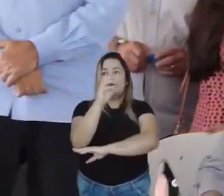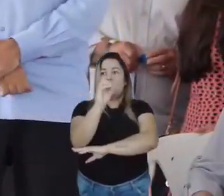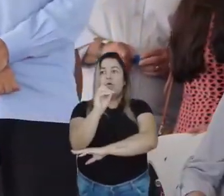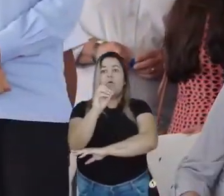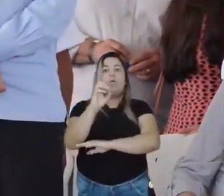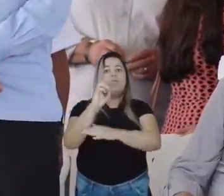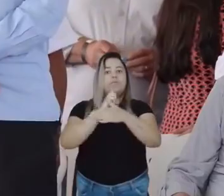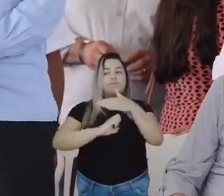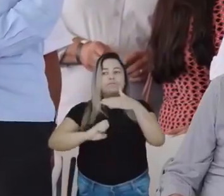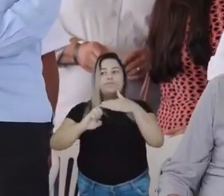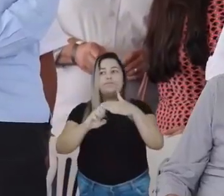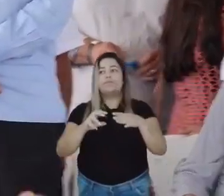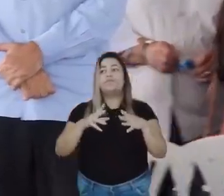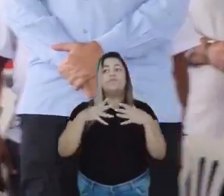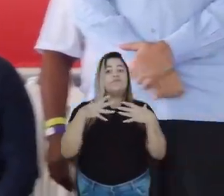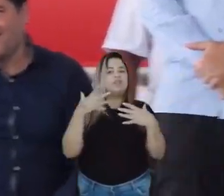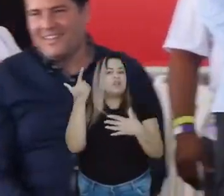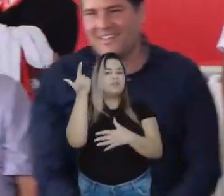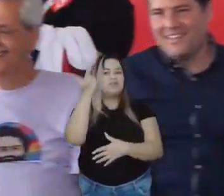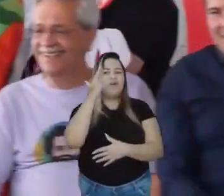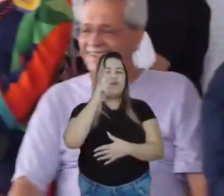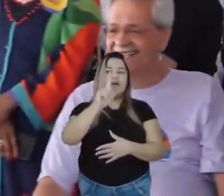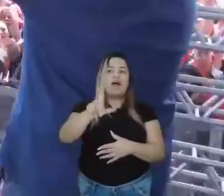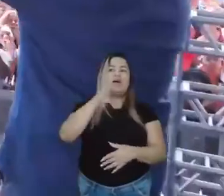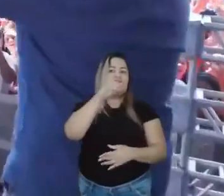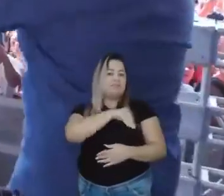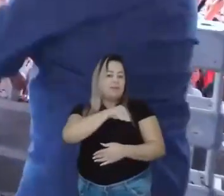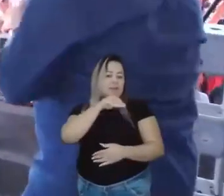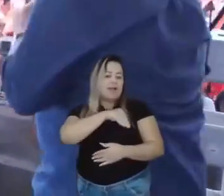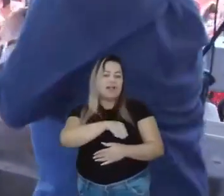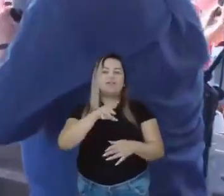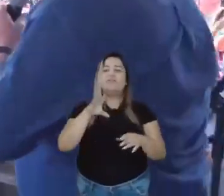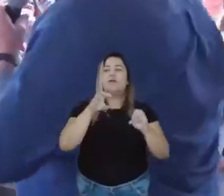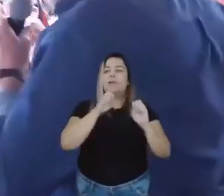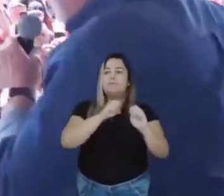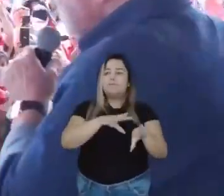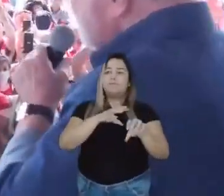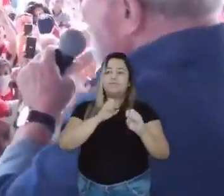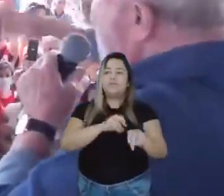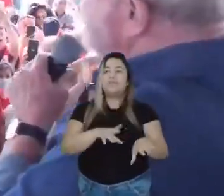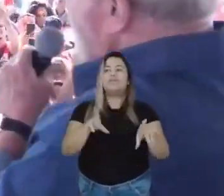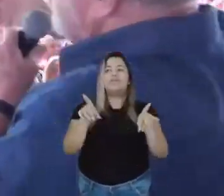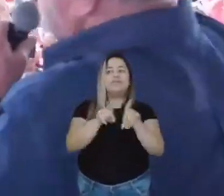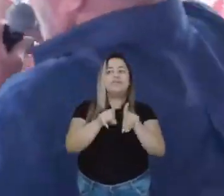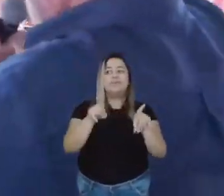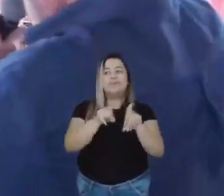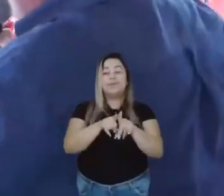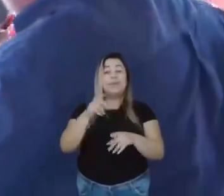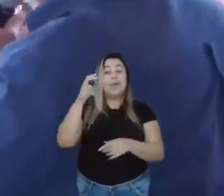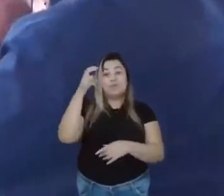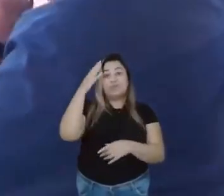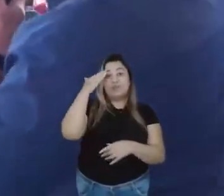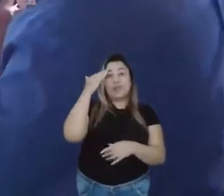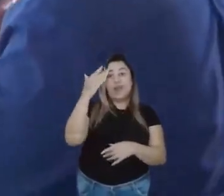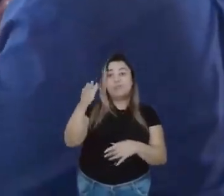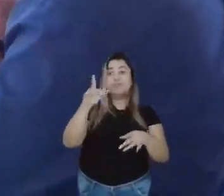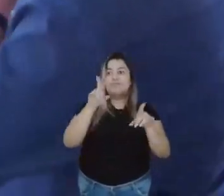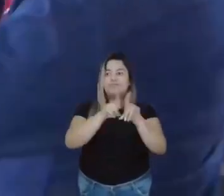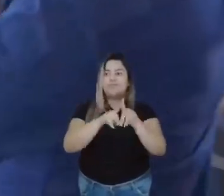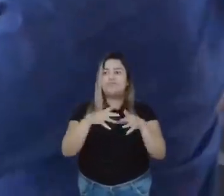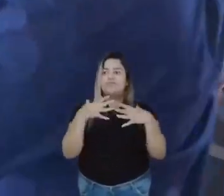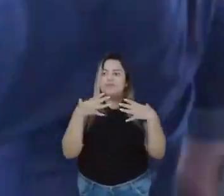mais salário, vão ganhar mais educação, vão ganhar mais saúde e vamos ganhar mais prazer de